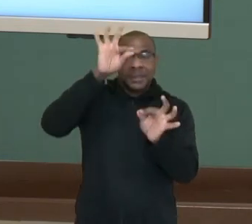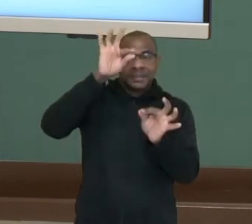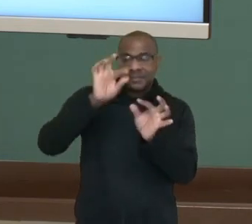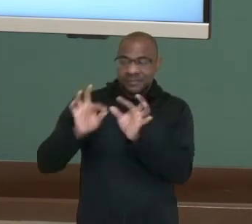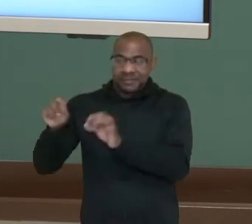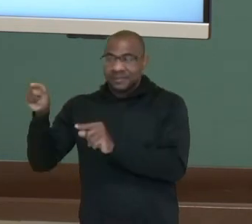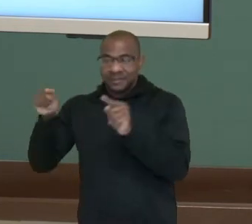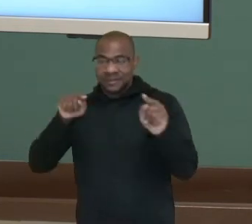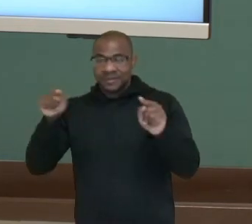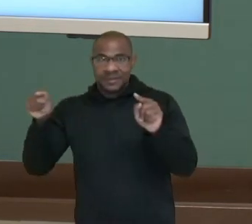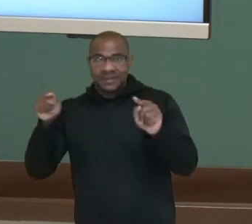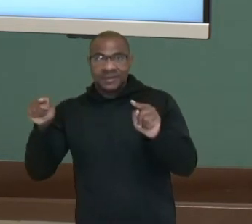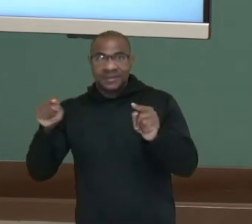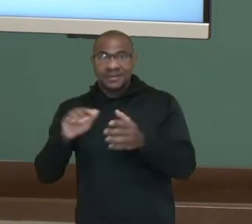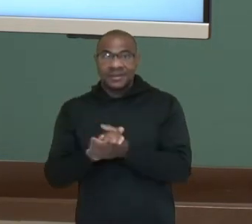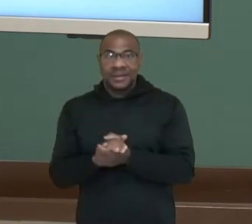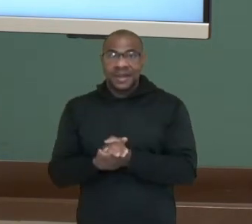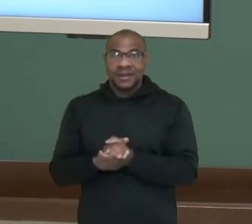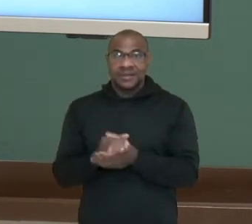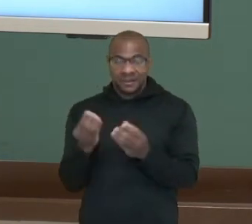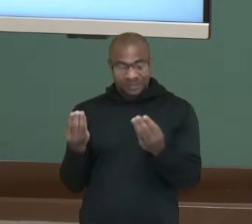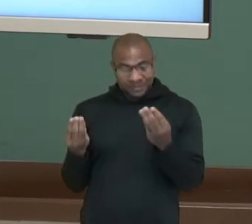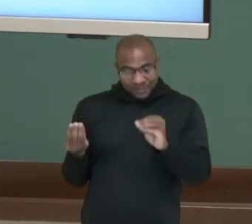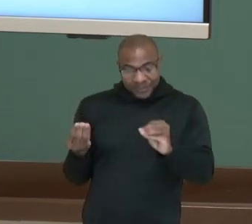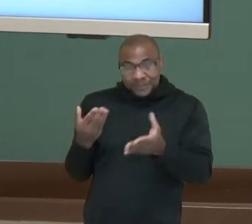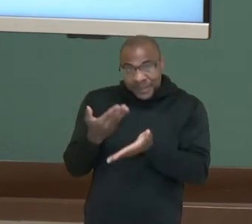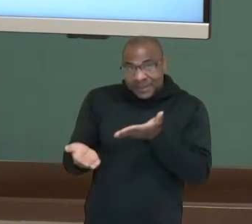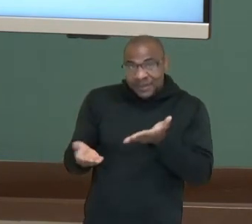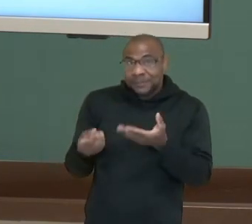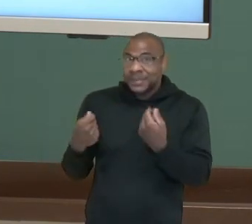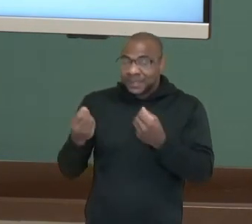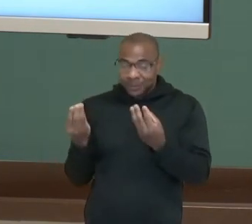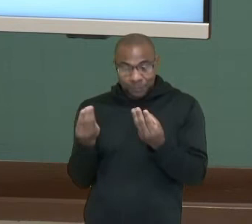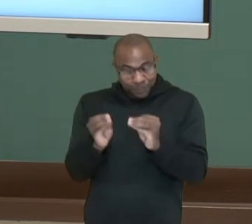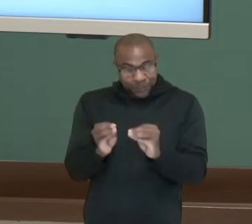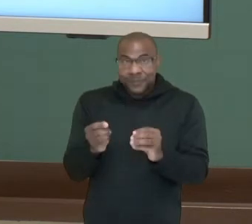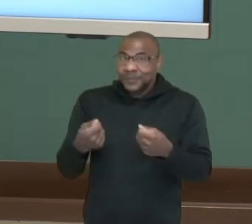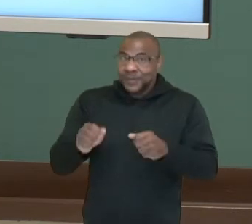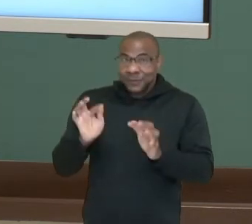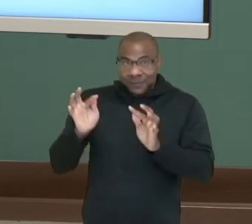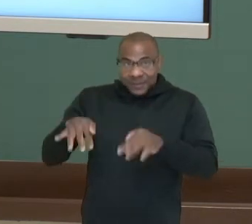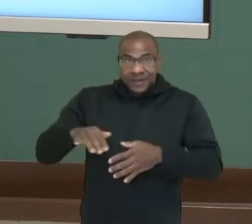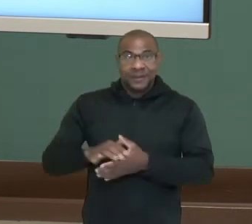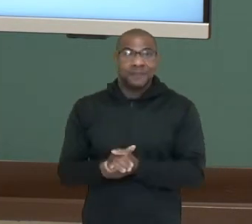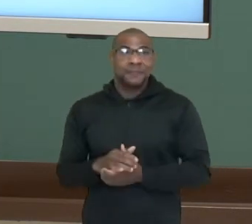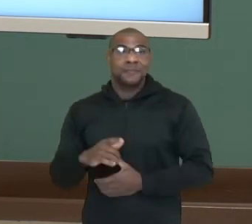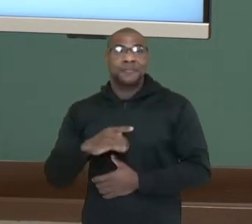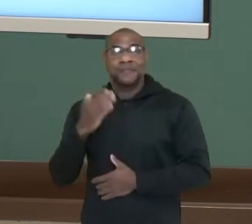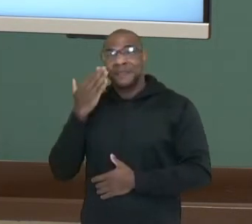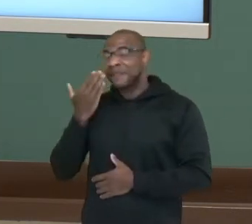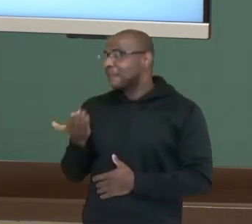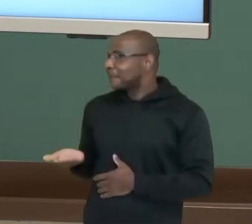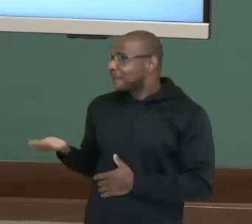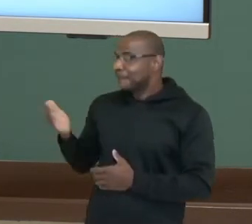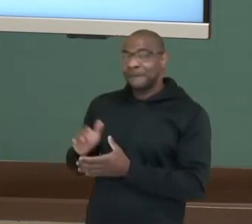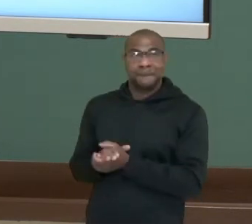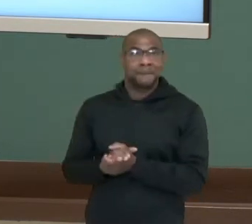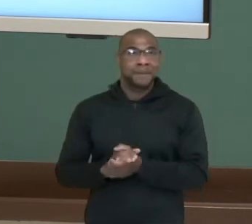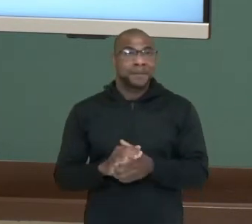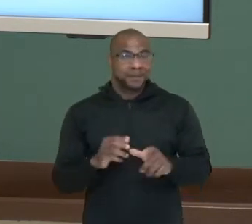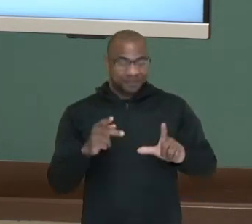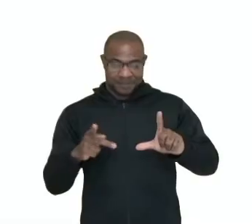você perdeu esse pedacinho ali, agora você vai ter que colocar ele no final da sua conta. Sendo o perímetro a soma das medidas dos lados de